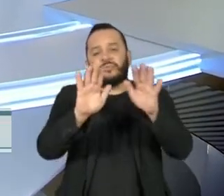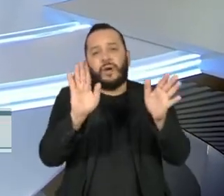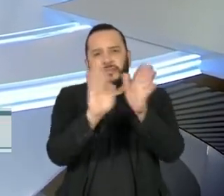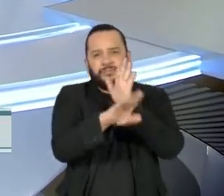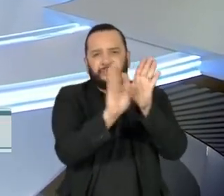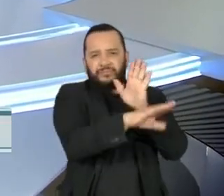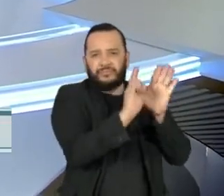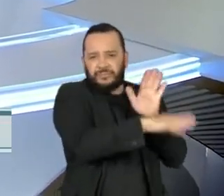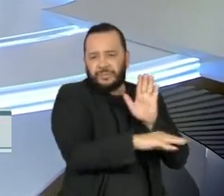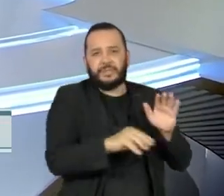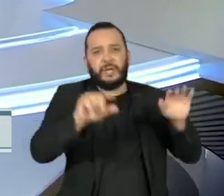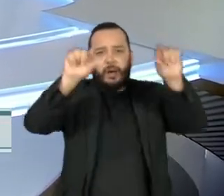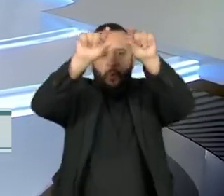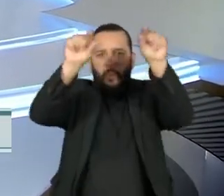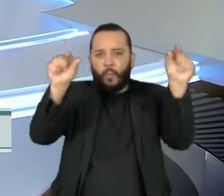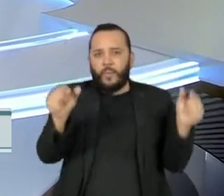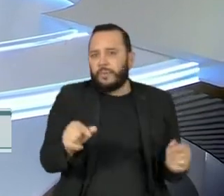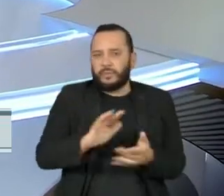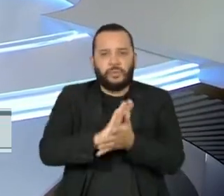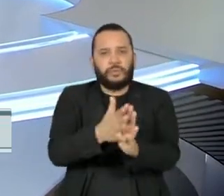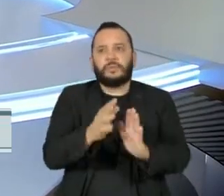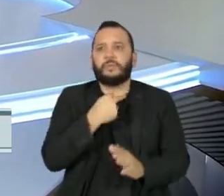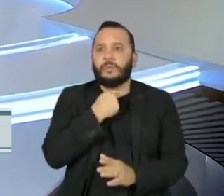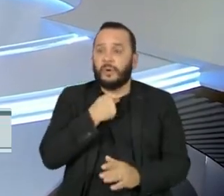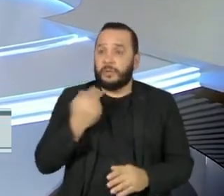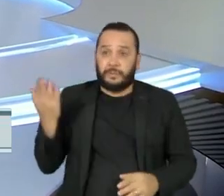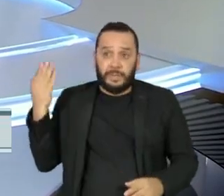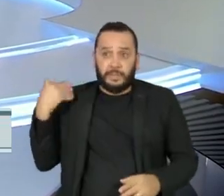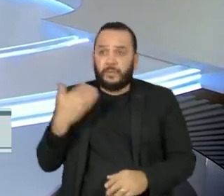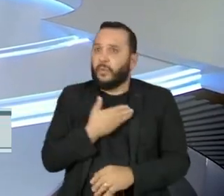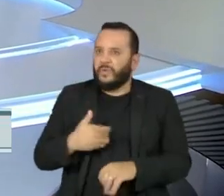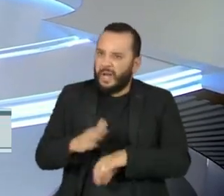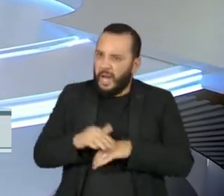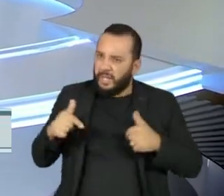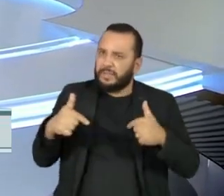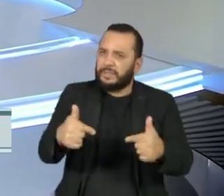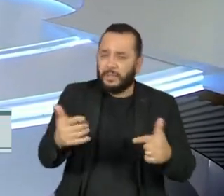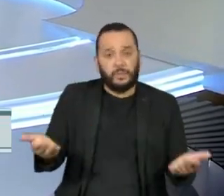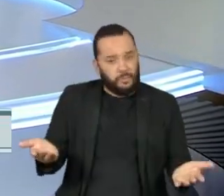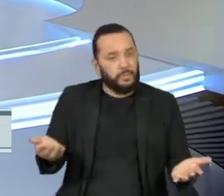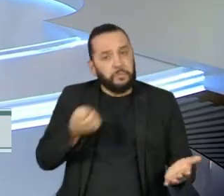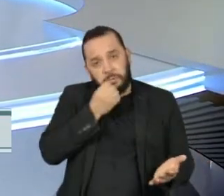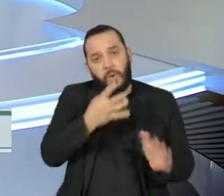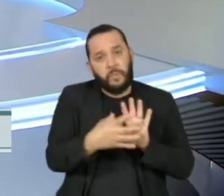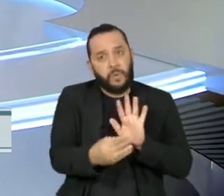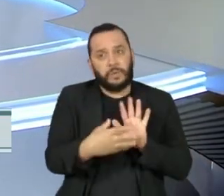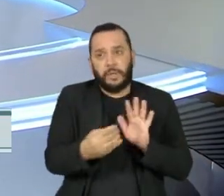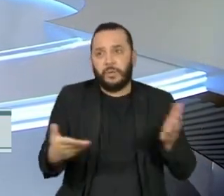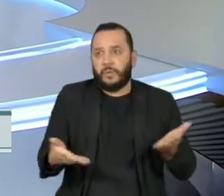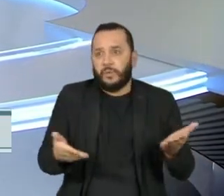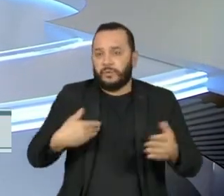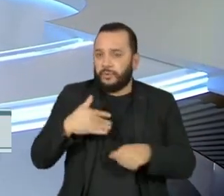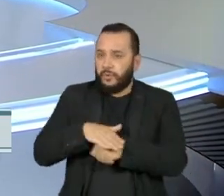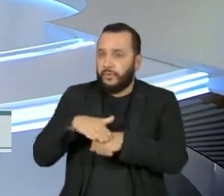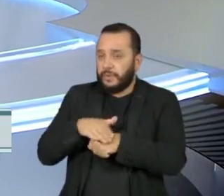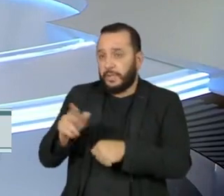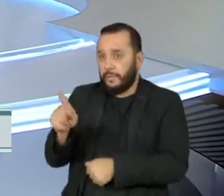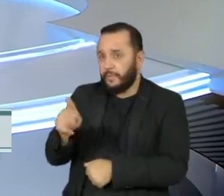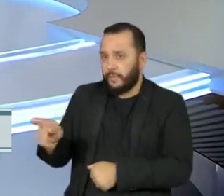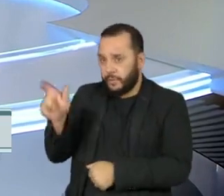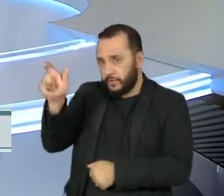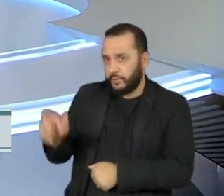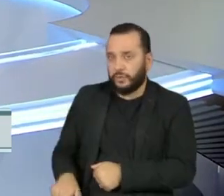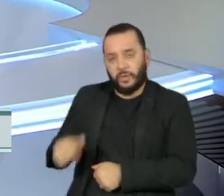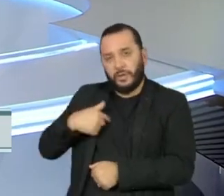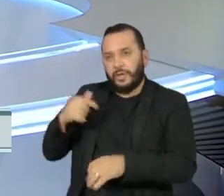firme dos governos naquela época que serve de exemplo para os dias de hoje sobre isso eu conversei com o professor de climatologia da Universidade